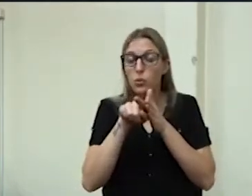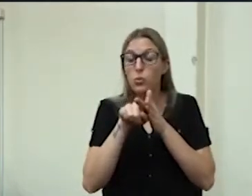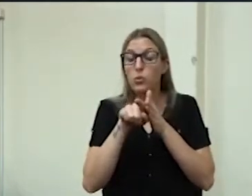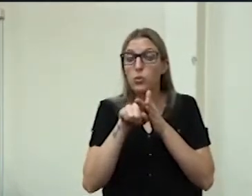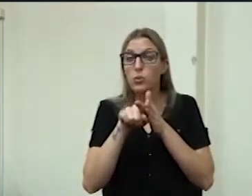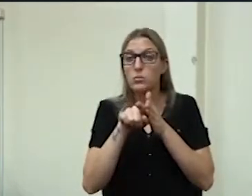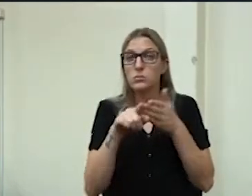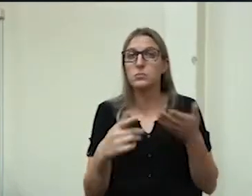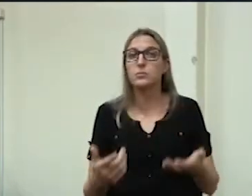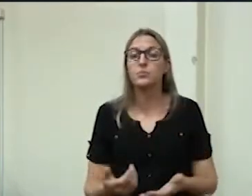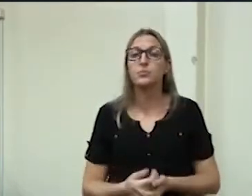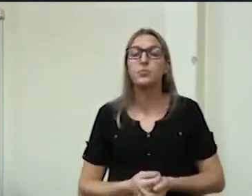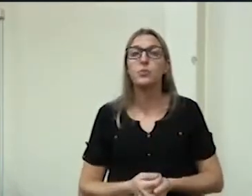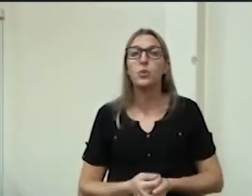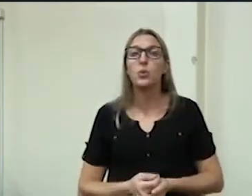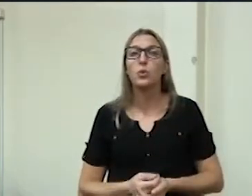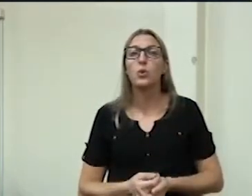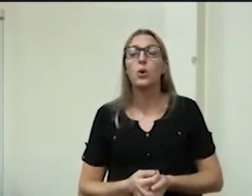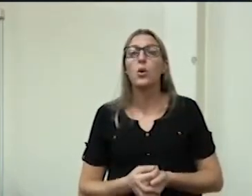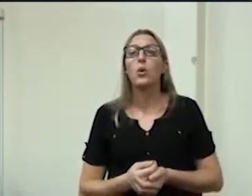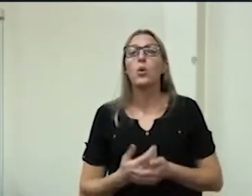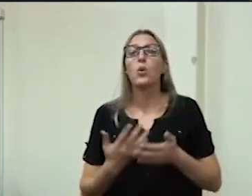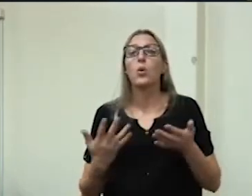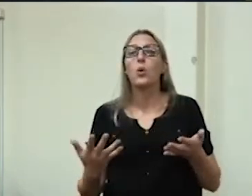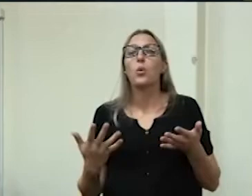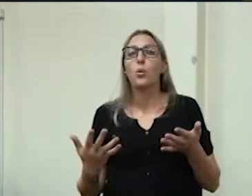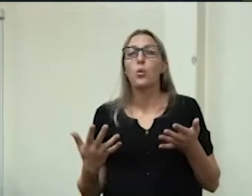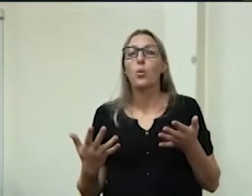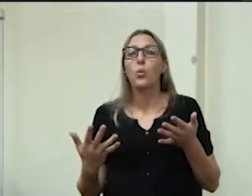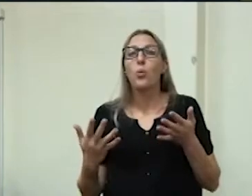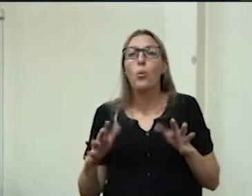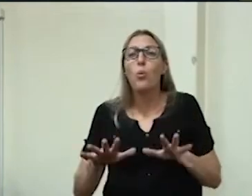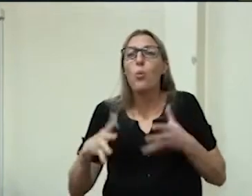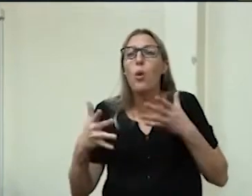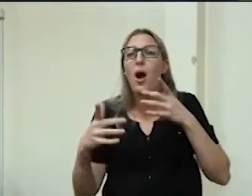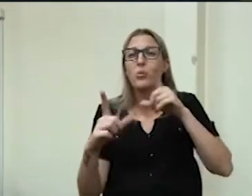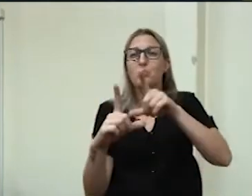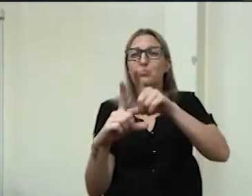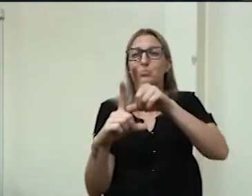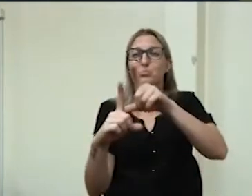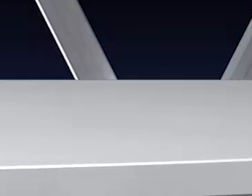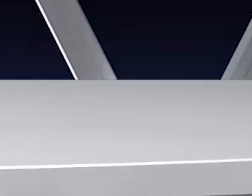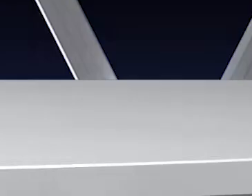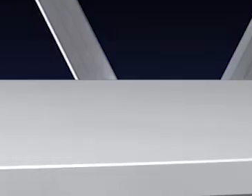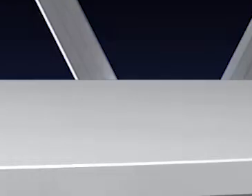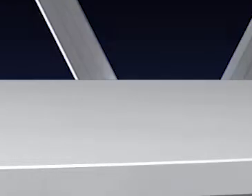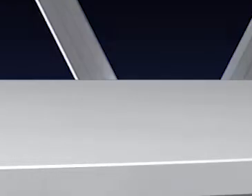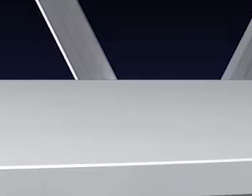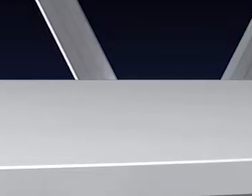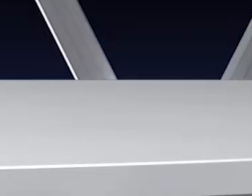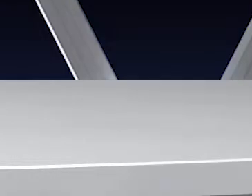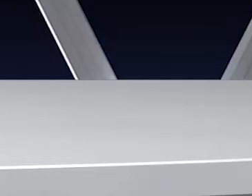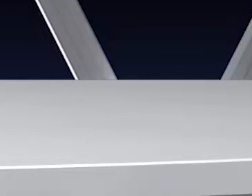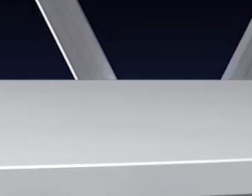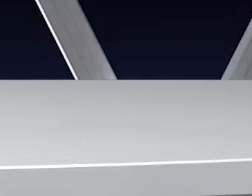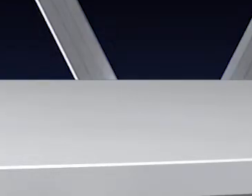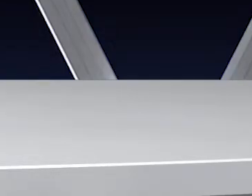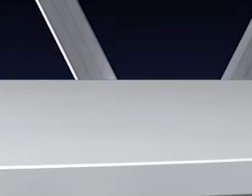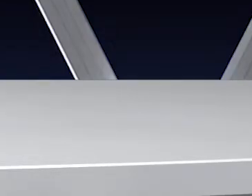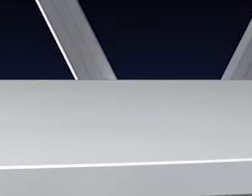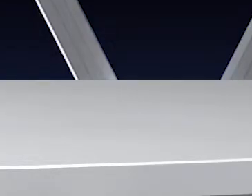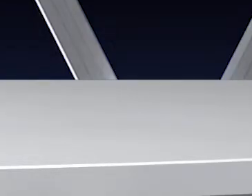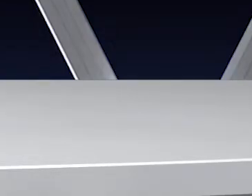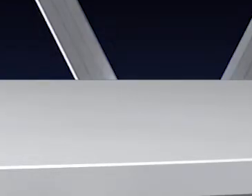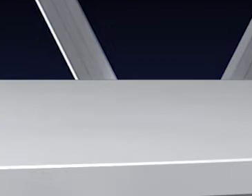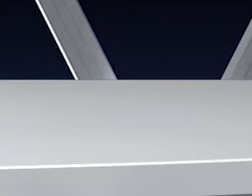agora eu pergunto, que tipo de privilégio foi cortado da classe política? Buscando sempre ampliar a